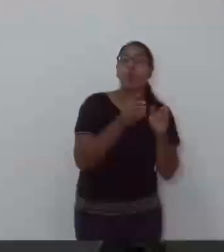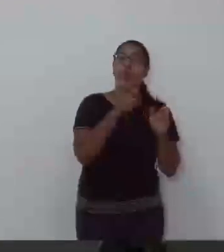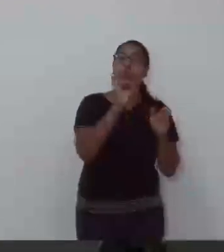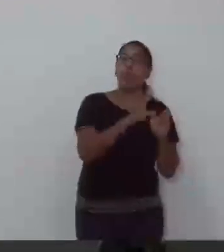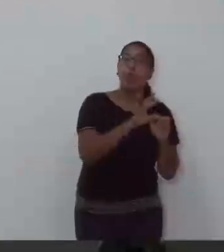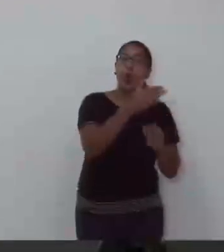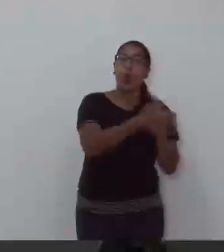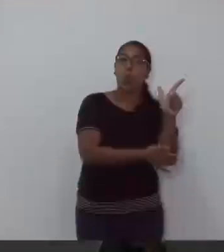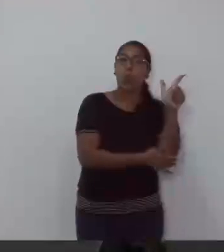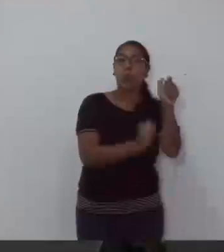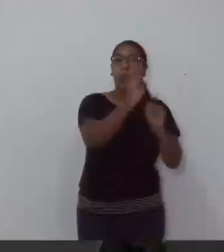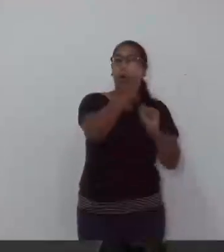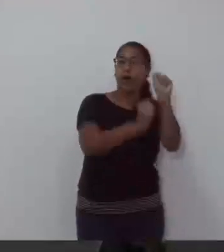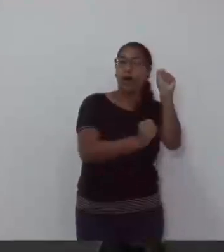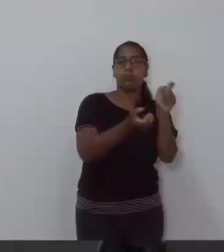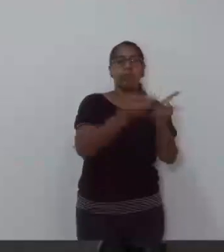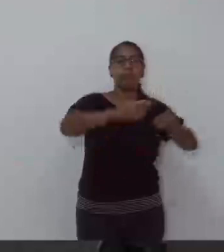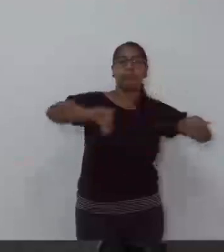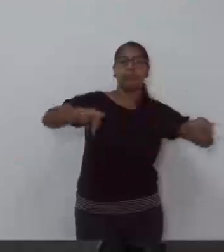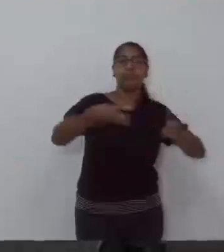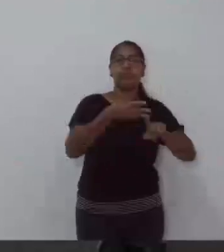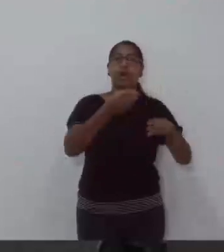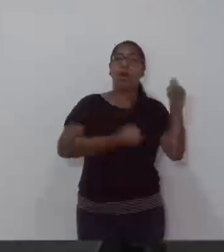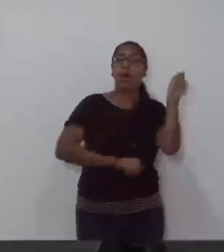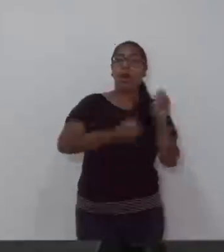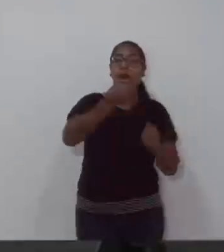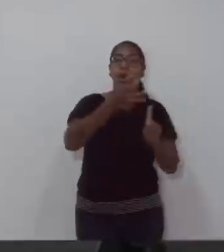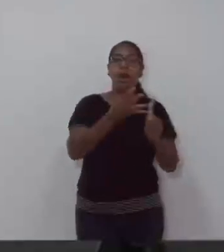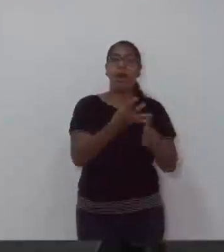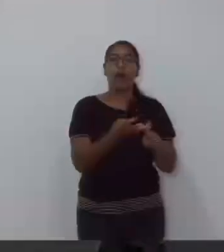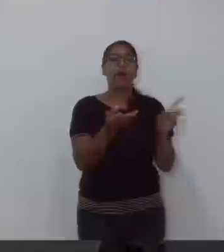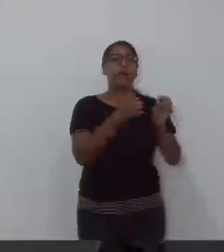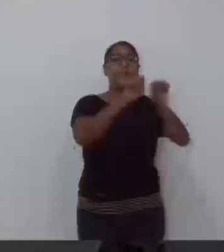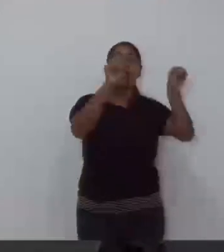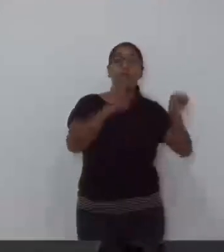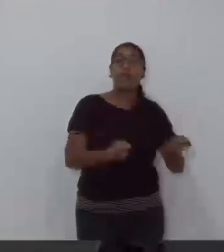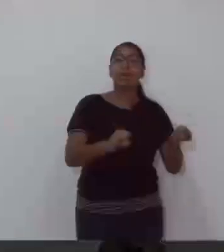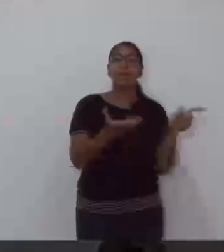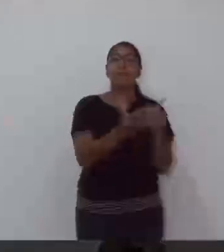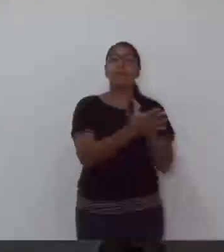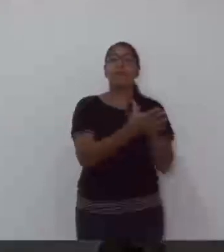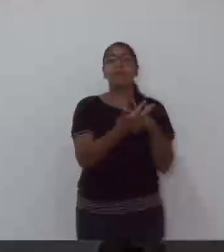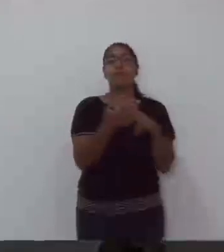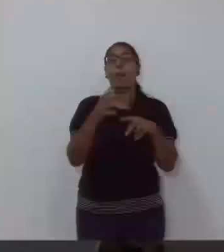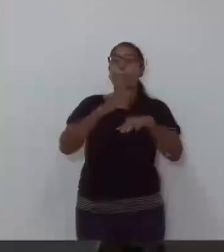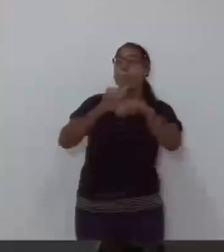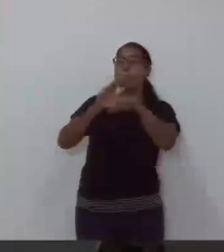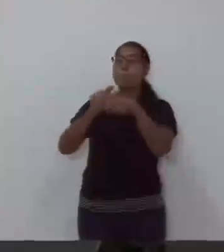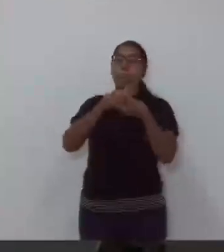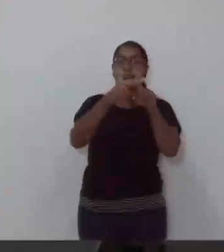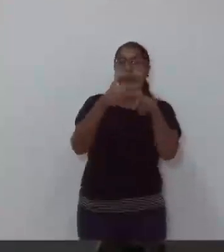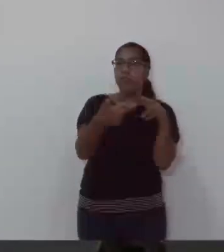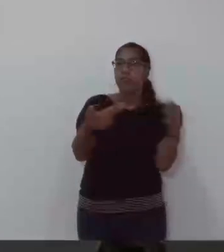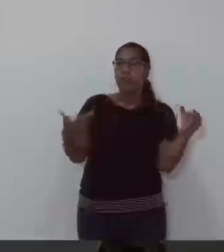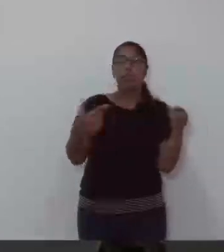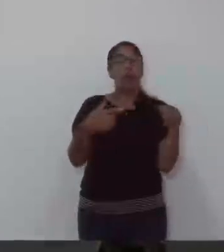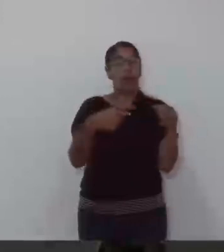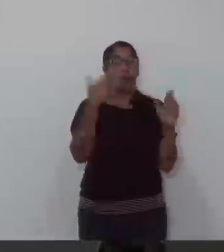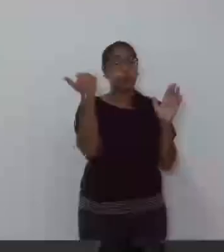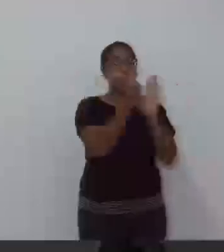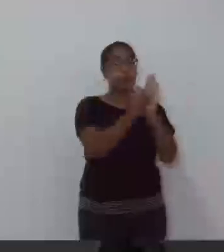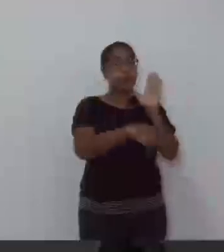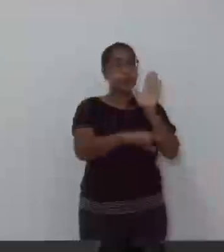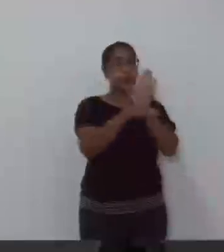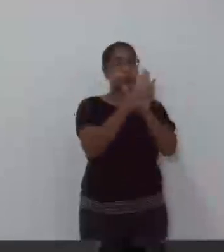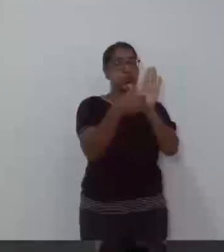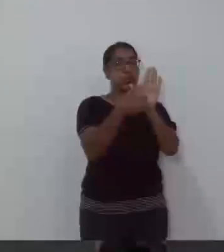de máquinas, equipamentos, veículos, software e serviços, observada a legislação vigente, em especial